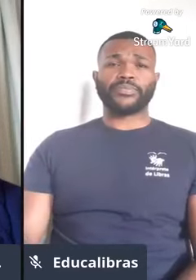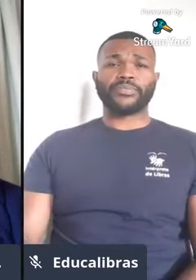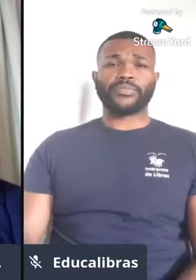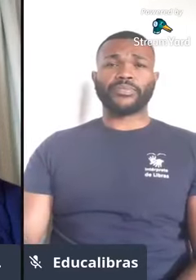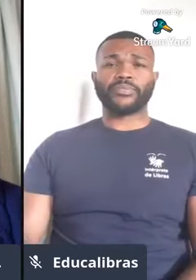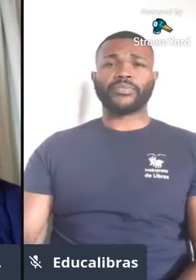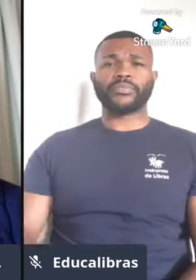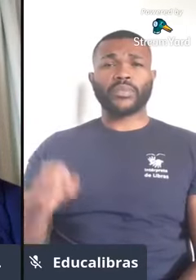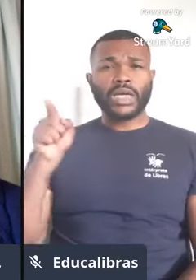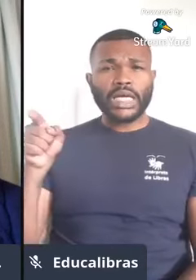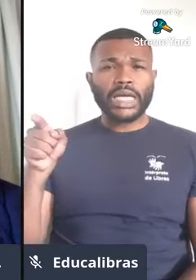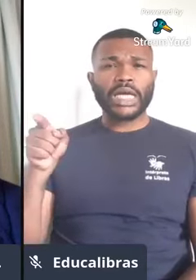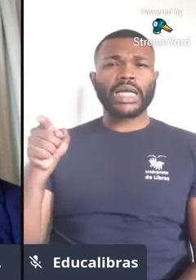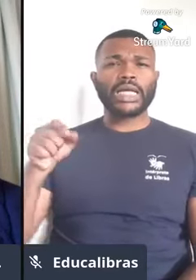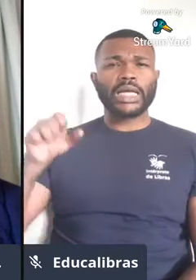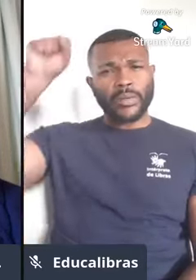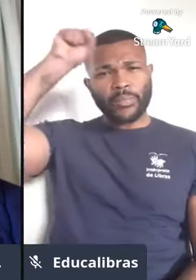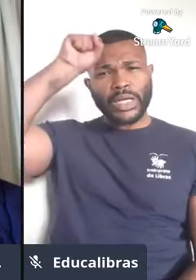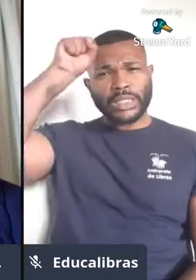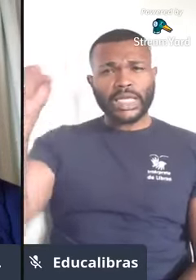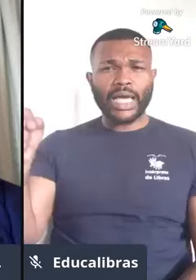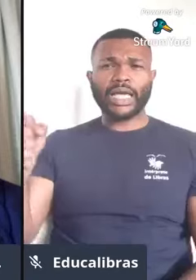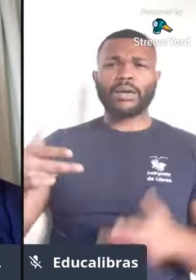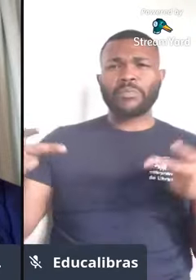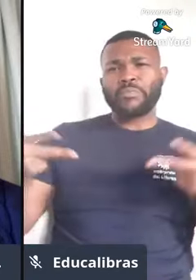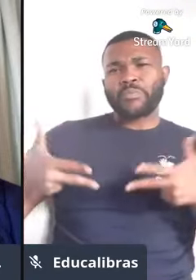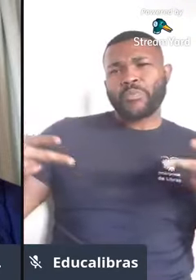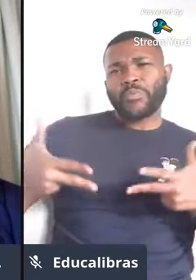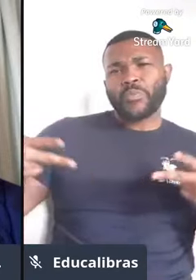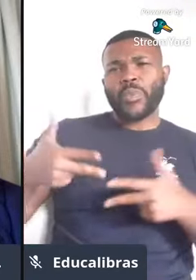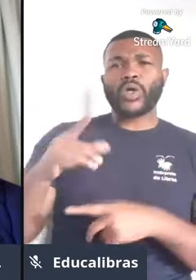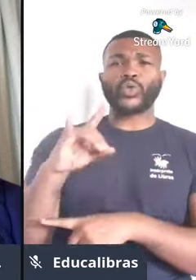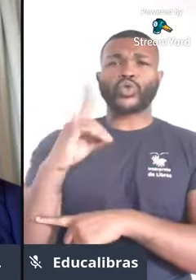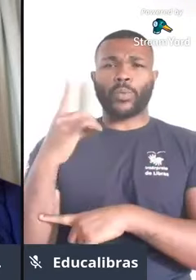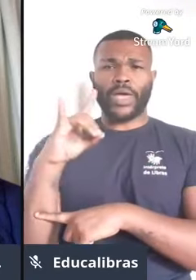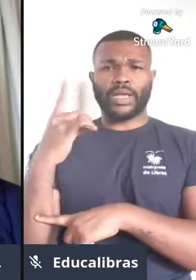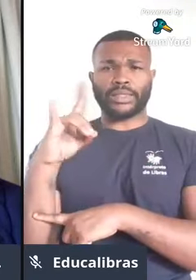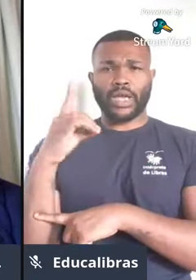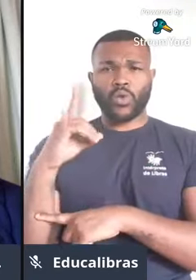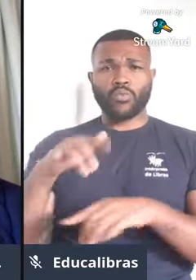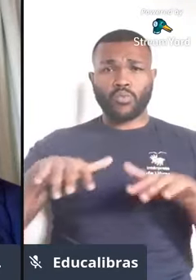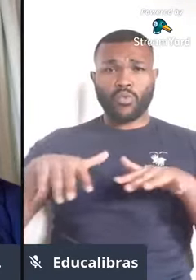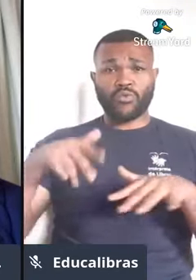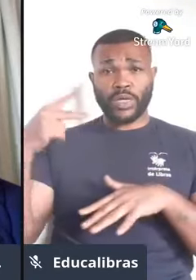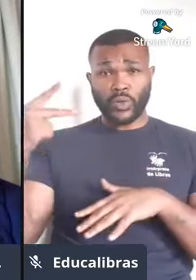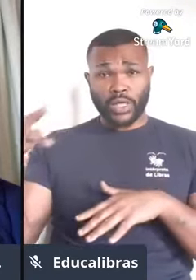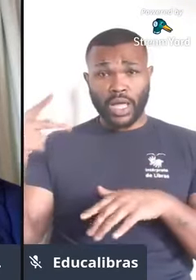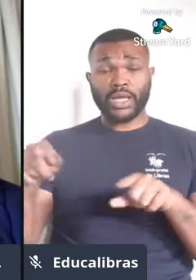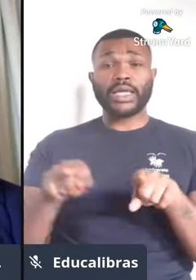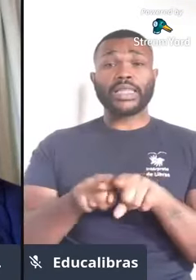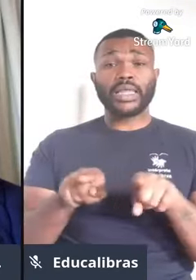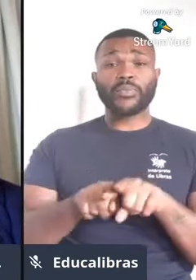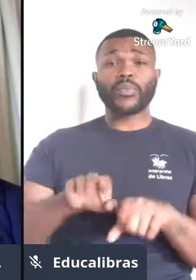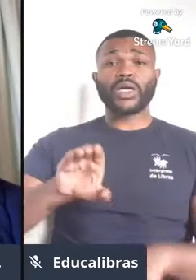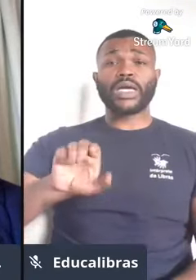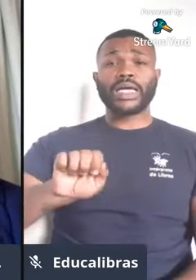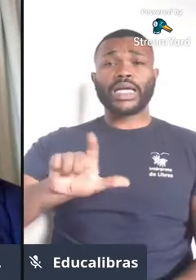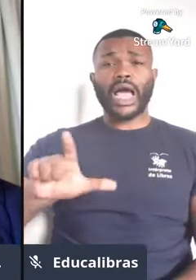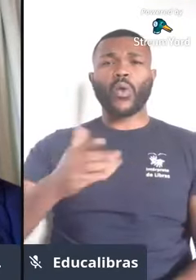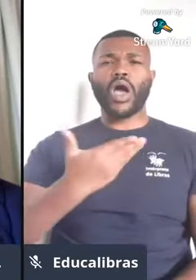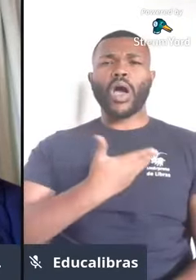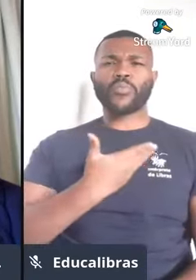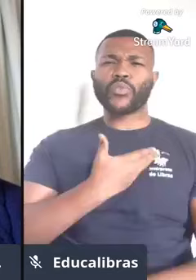eterno Billy Saga aí do Movimento Superação. Então pode ser interessante também. Cal, meu amigo Cal, parabéns, eu sou